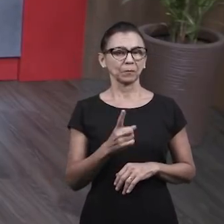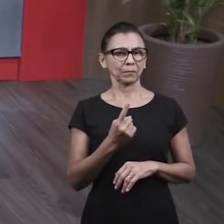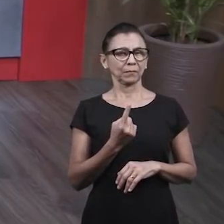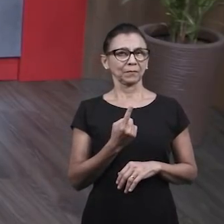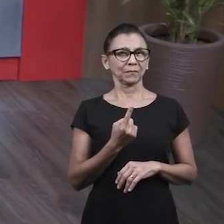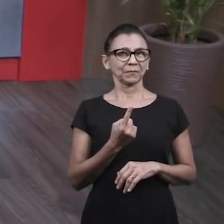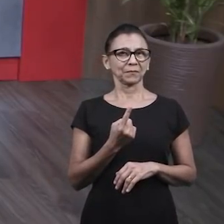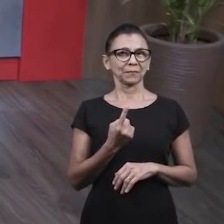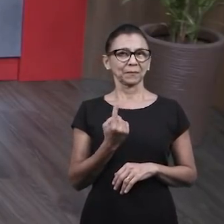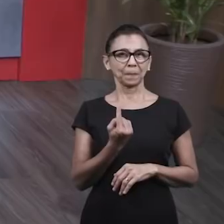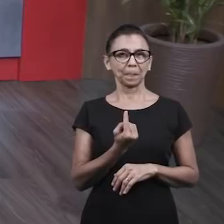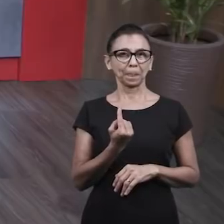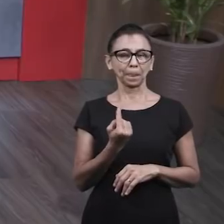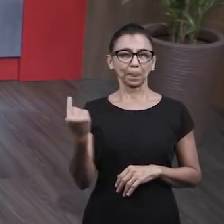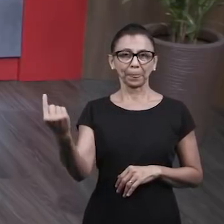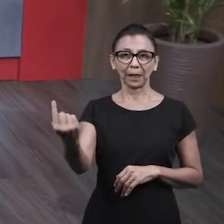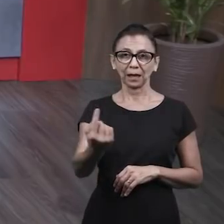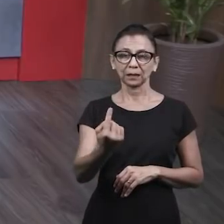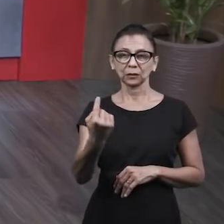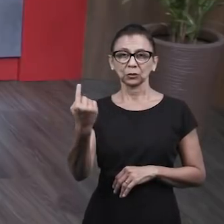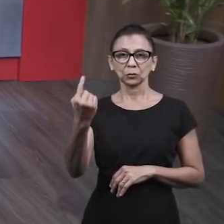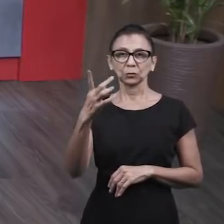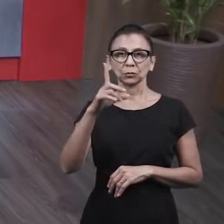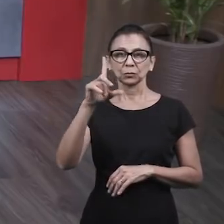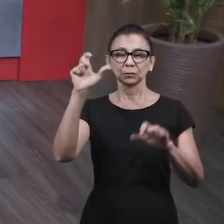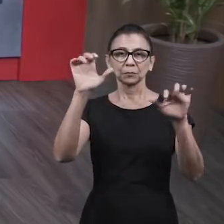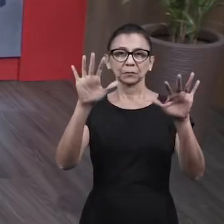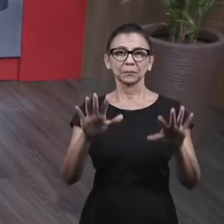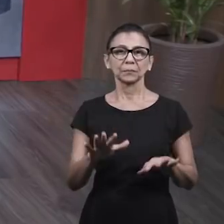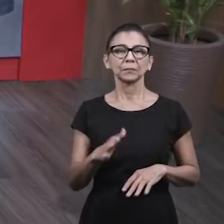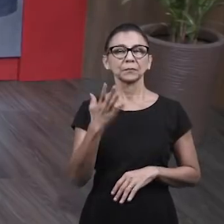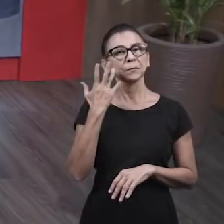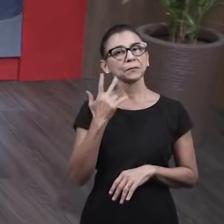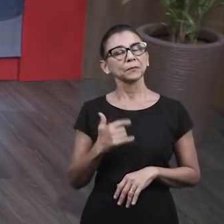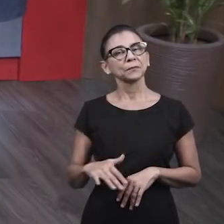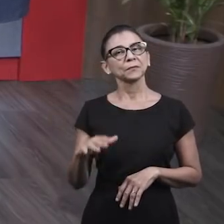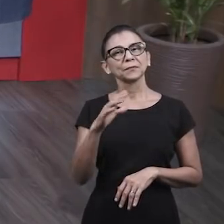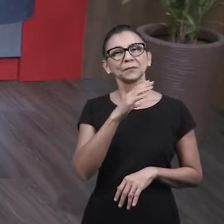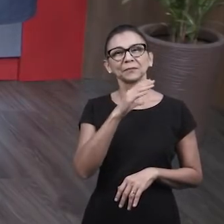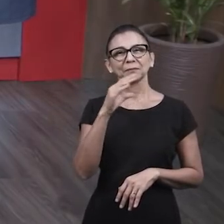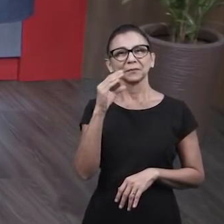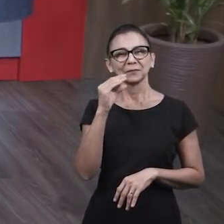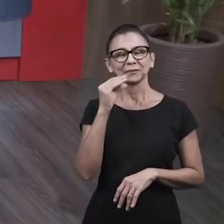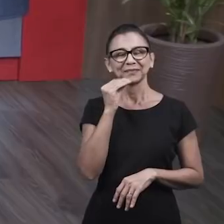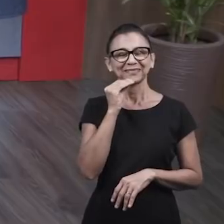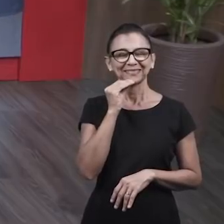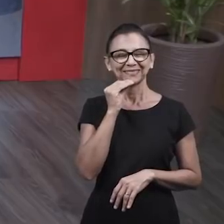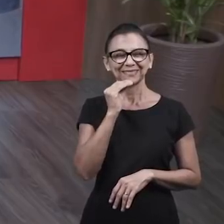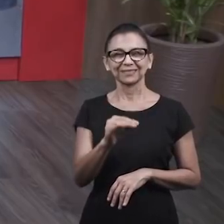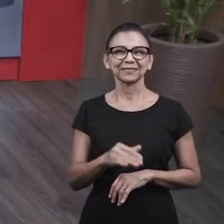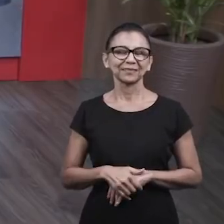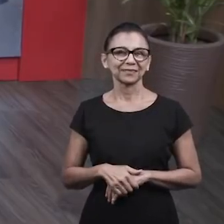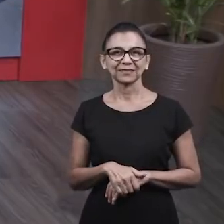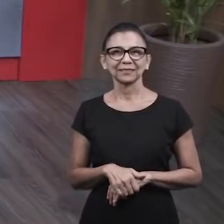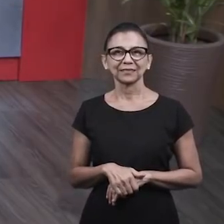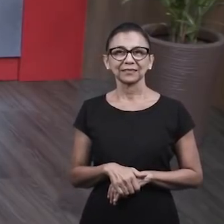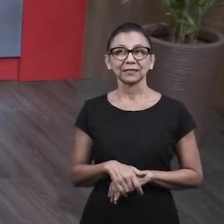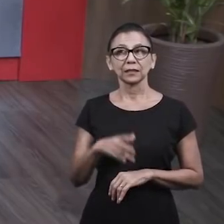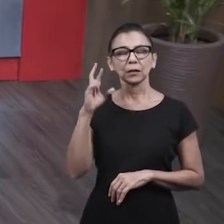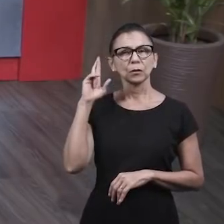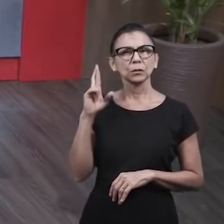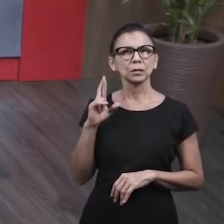na minha igreja, como também outras igrejas também estão vindo crianças para poder estar aprendendo. Glória a Jesus por isso. A paz do